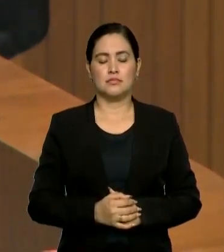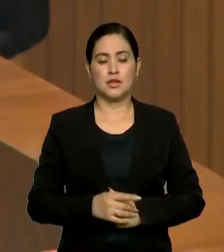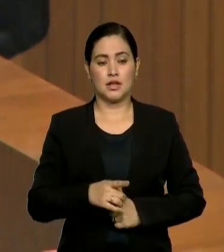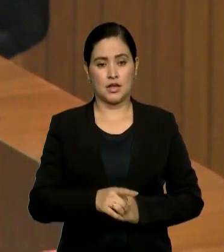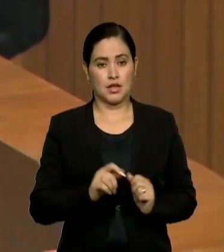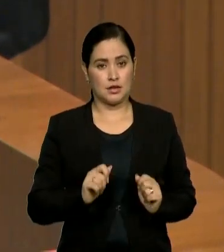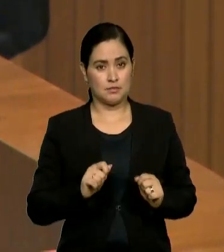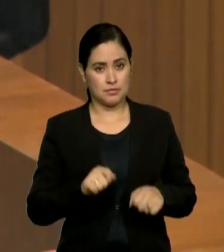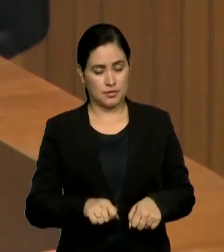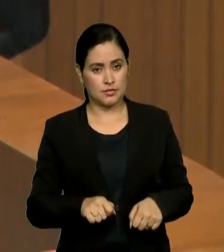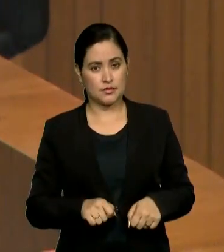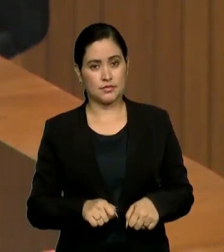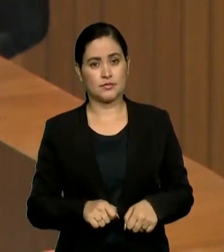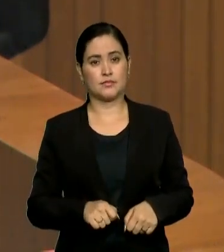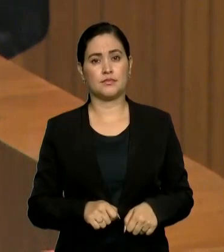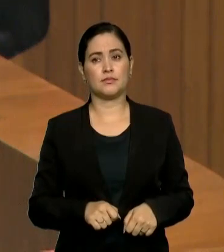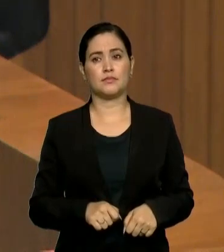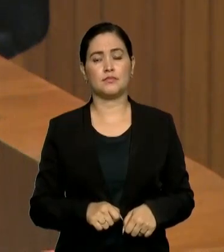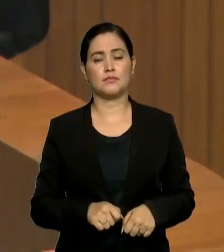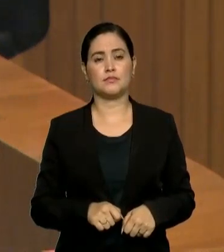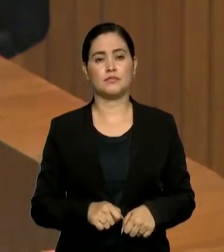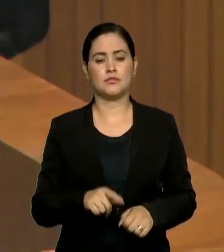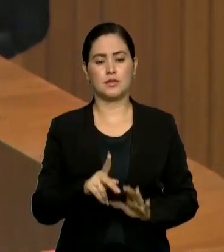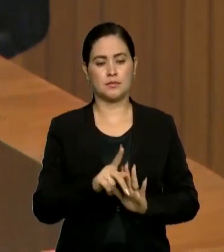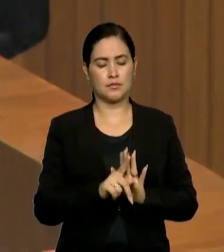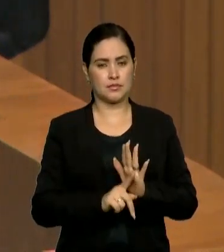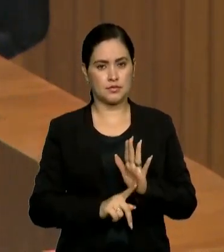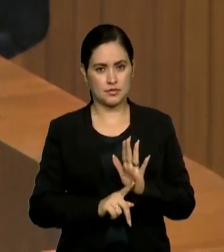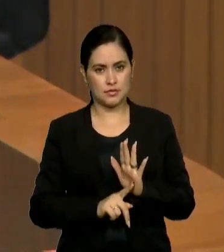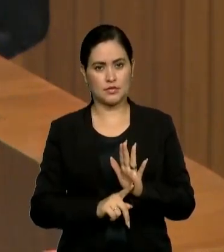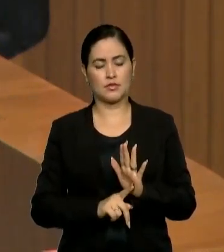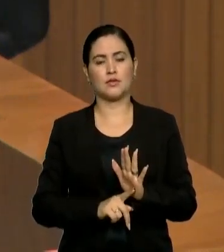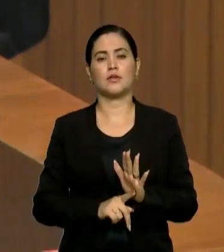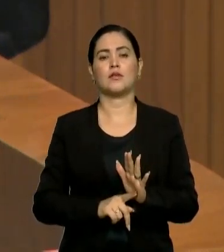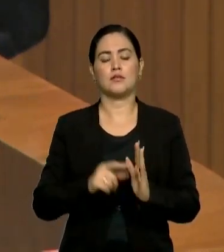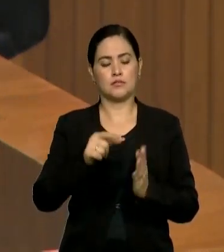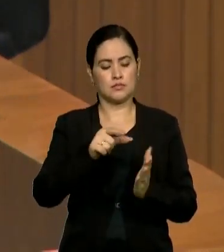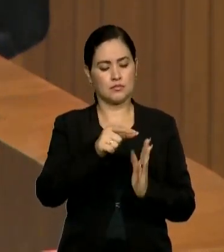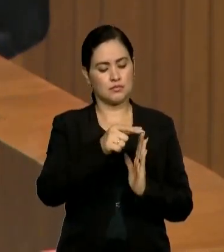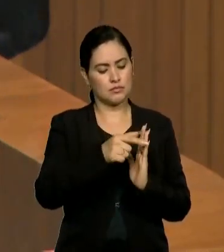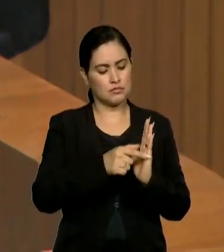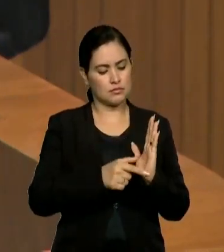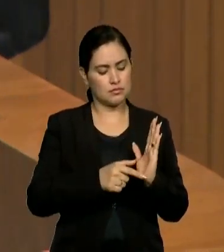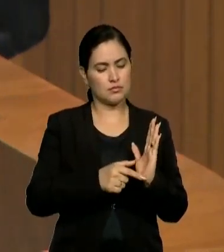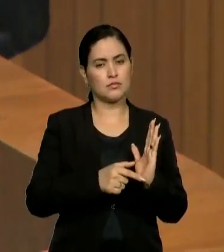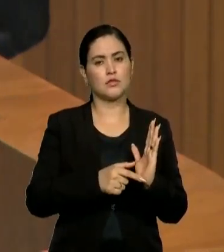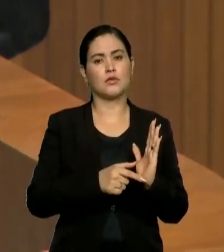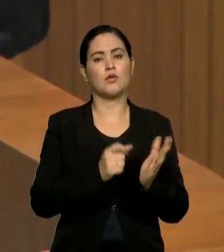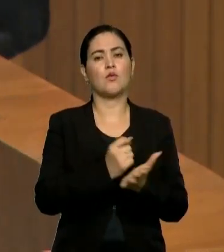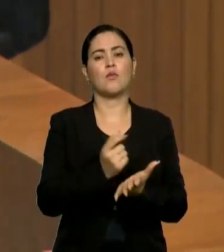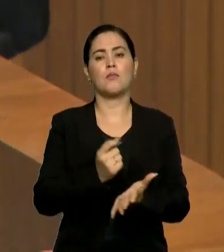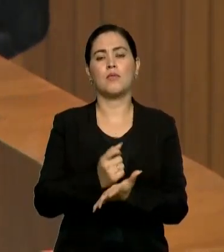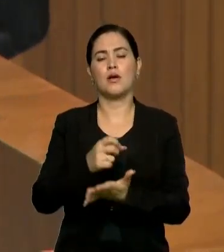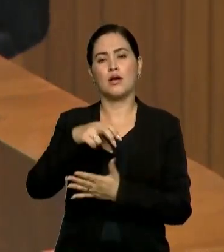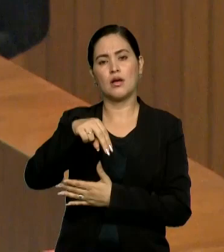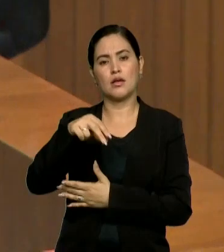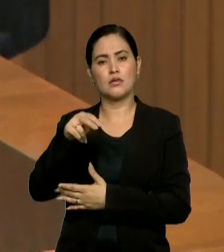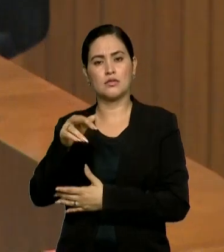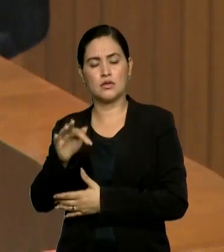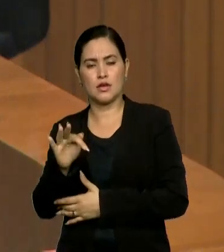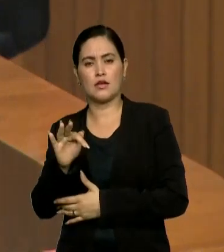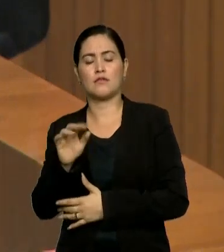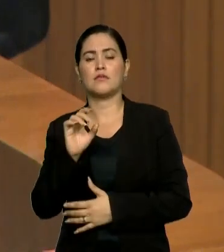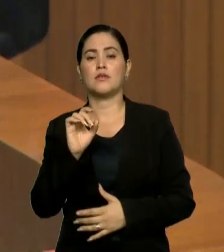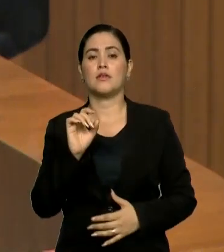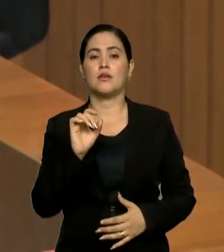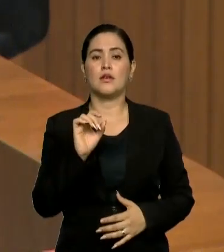poderem estar nesse programa da nota solidária aqui no Estado do Maranhão. É um grande marco do governo do